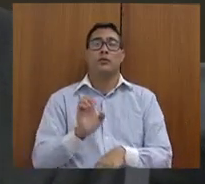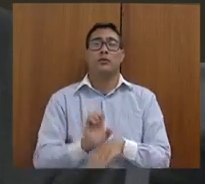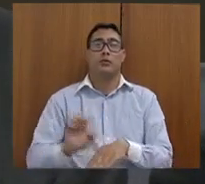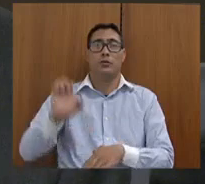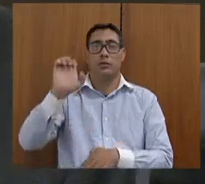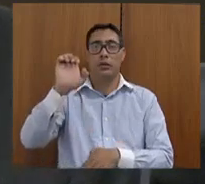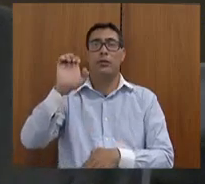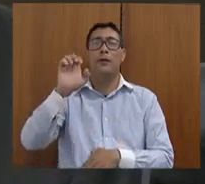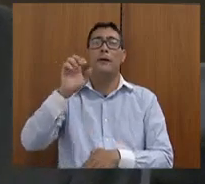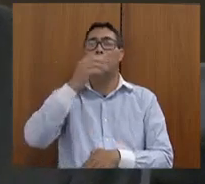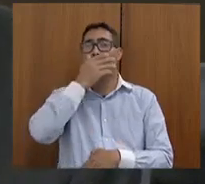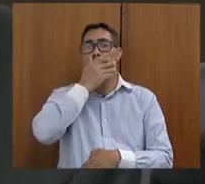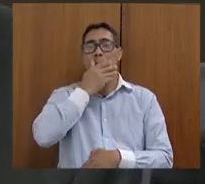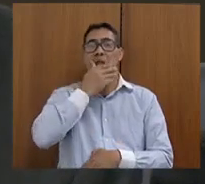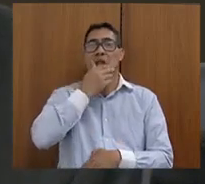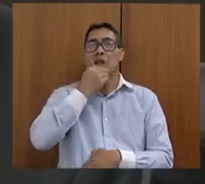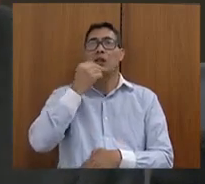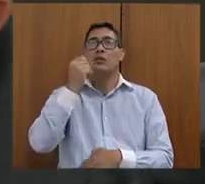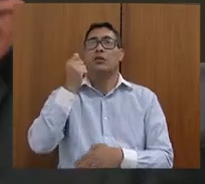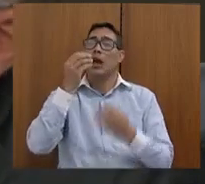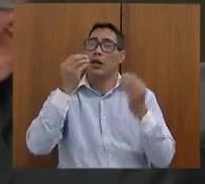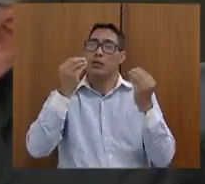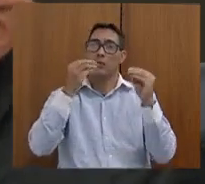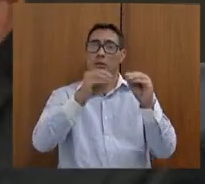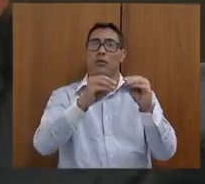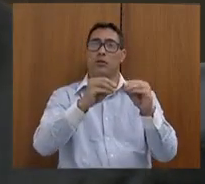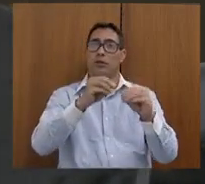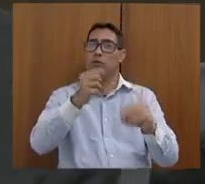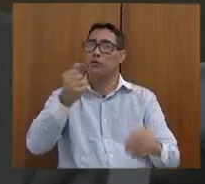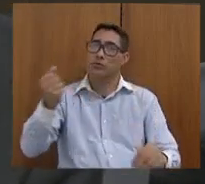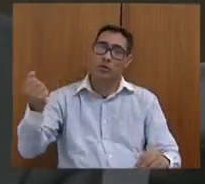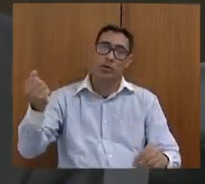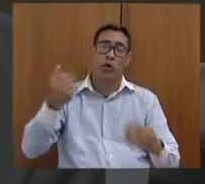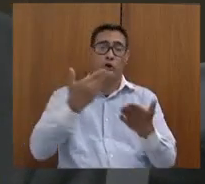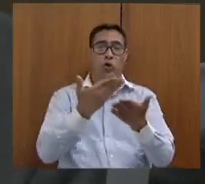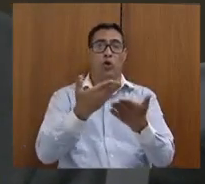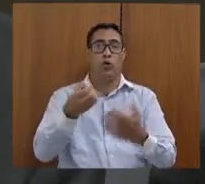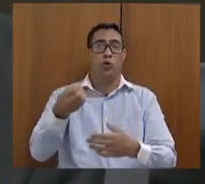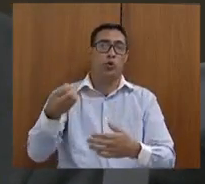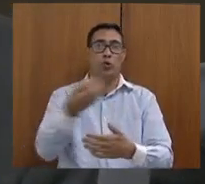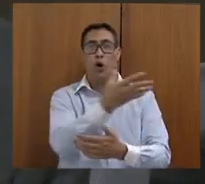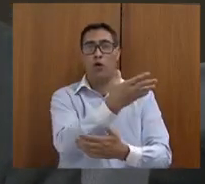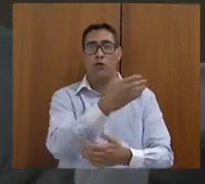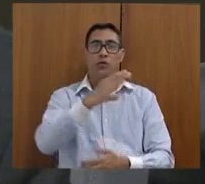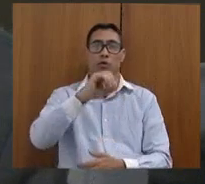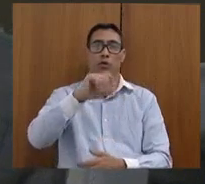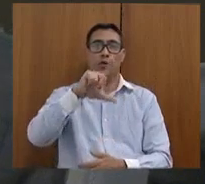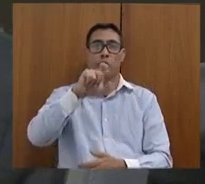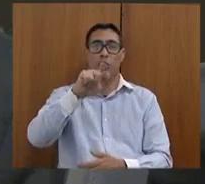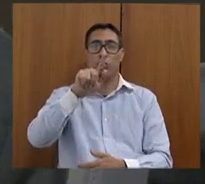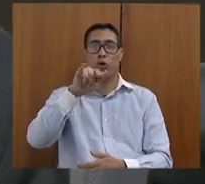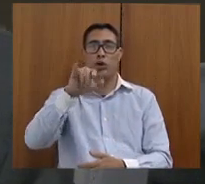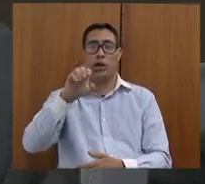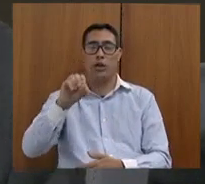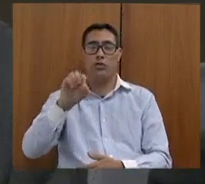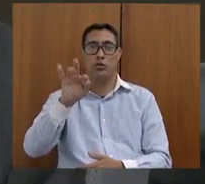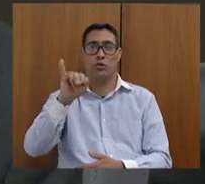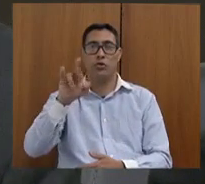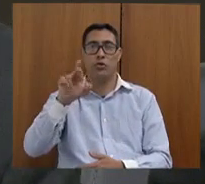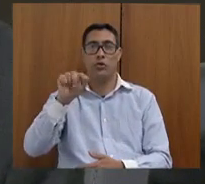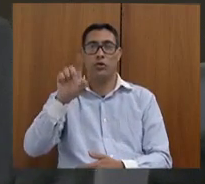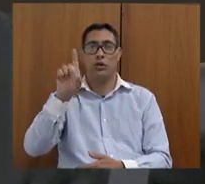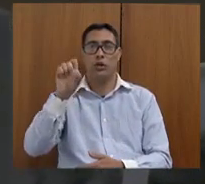com a intenção de implantação de novos colégios Tiradentes eu sou entusiasta desse Colégio